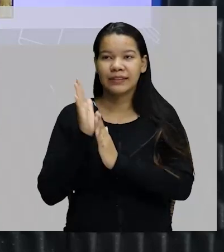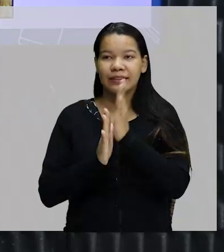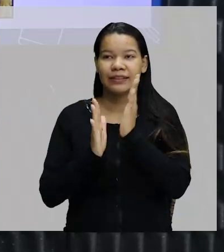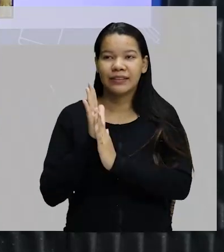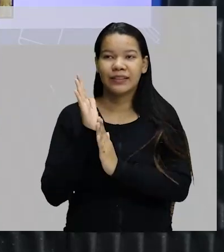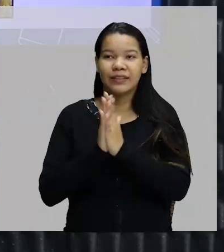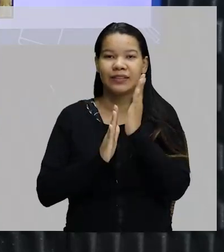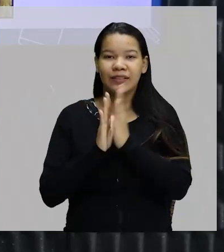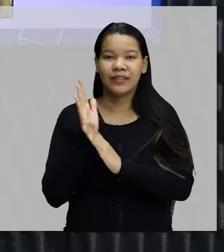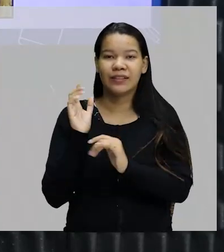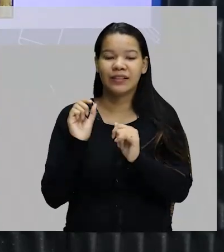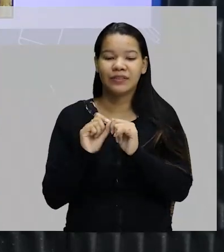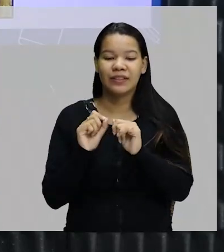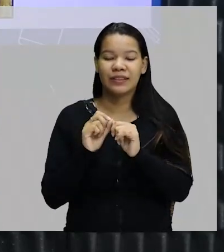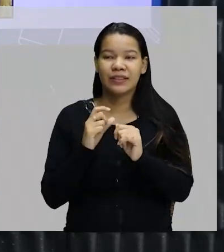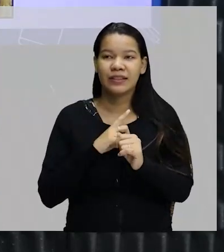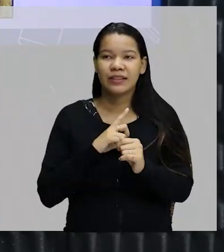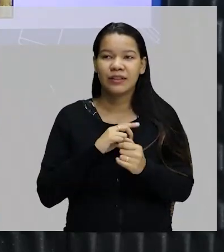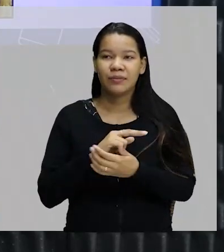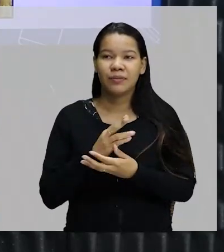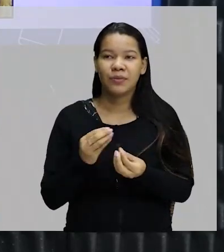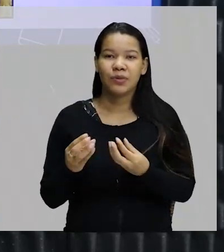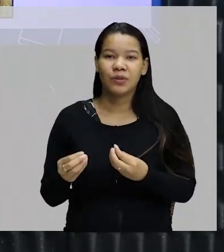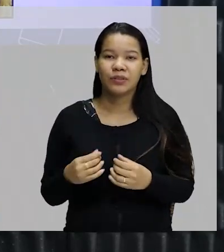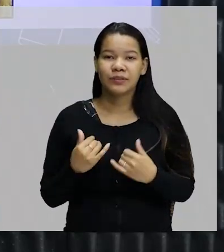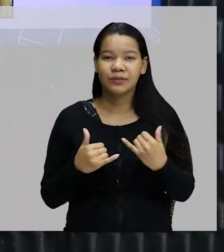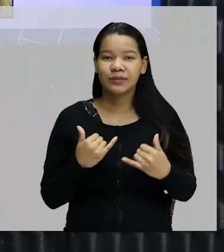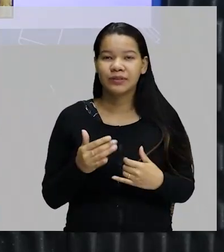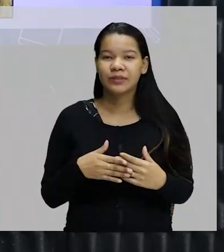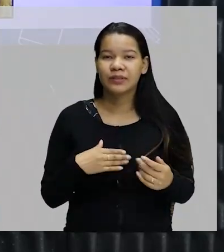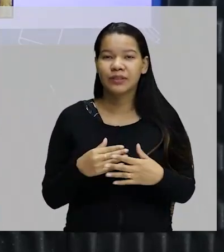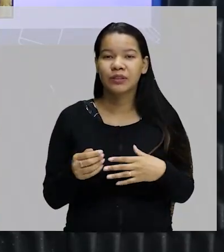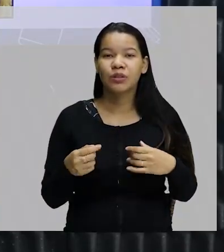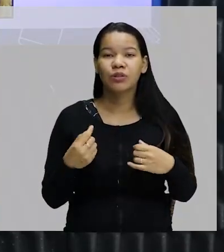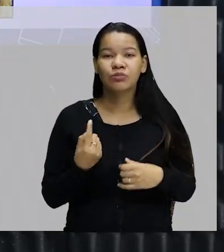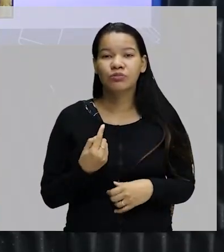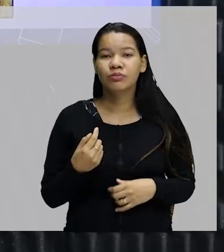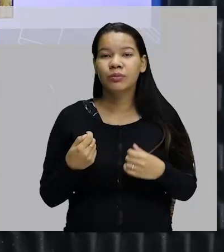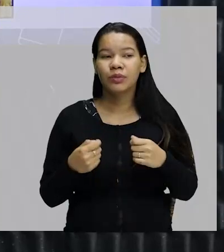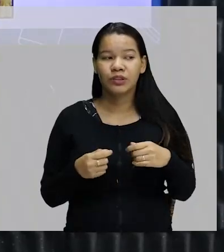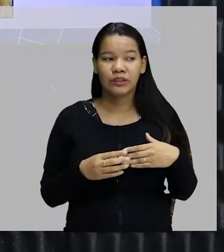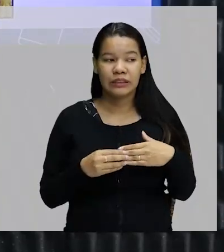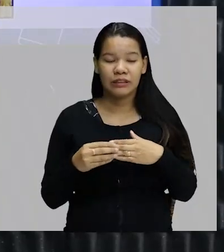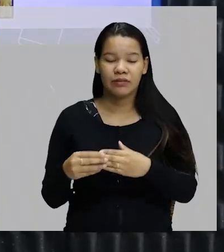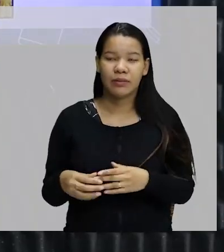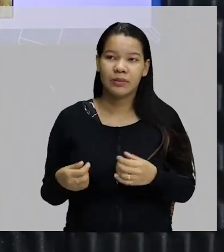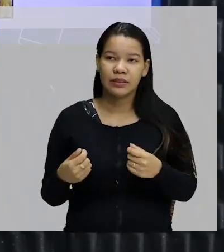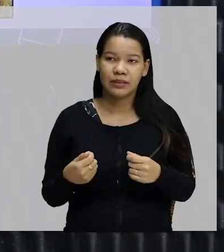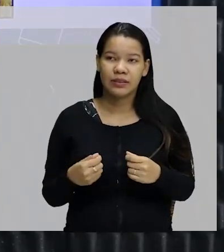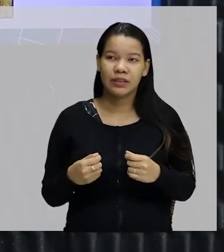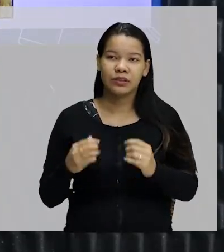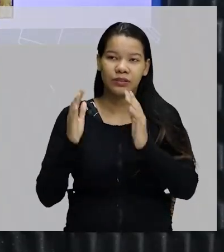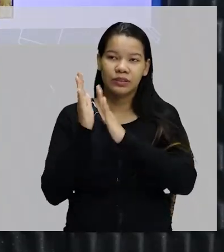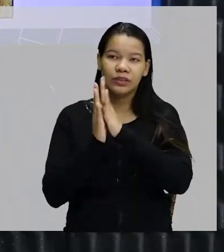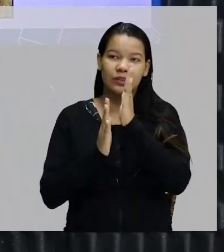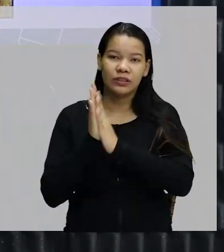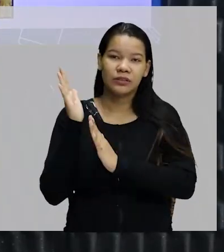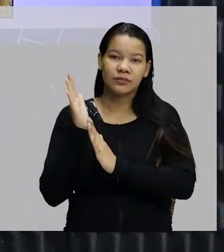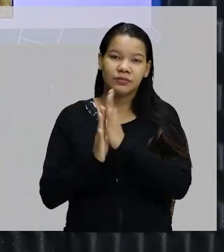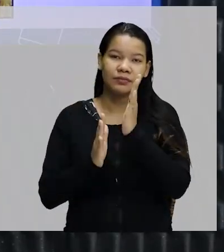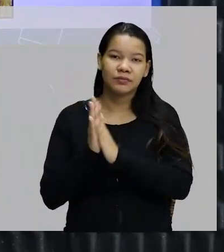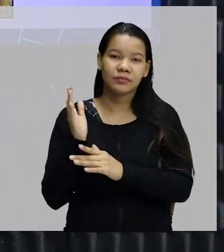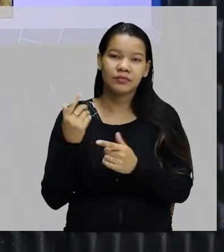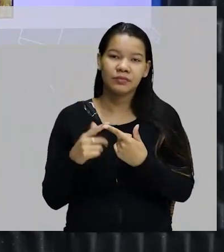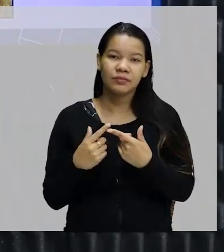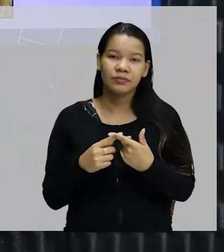é o que faz com que tenha muito brincantes. Qualquer um pode levar a sua matraca. Claro, você tem que estar ali no ritmo, tocando certinho, porque existem as